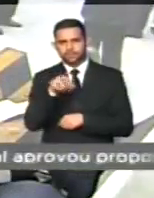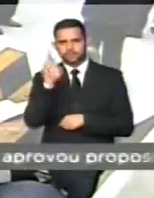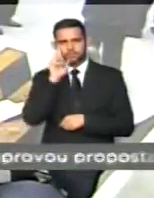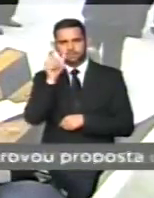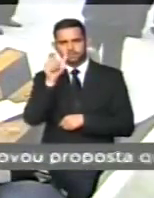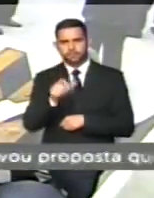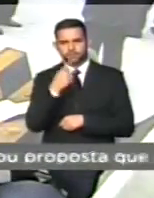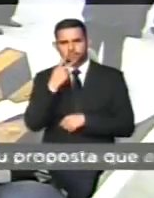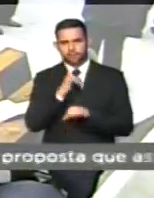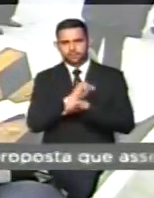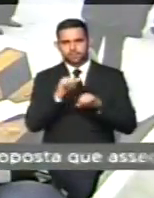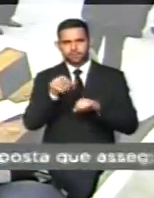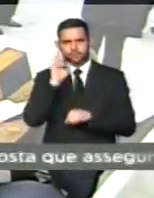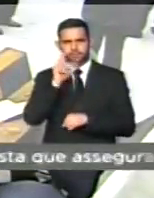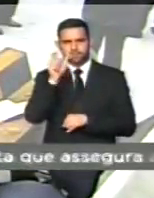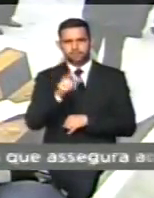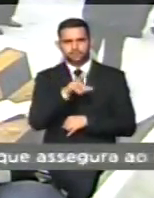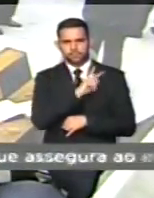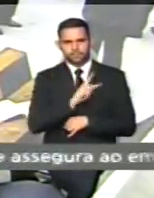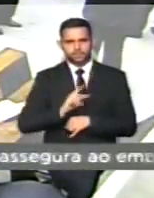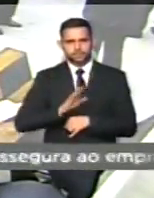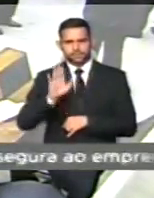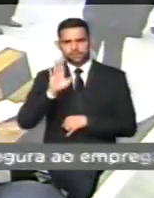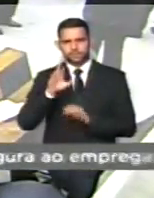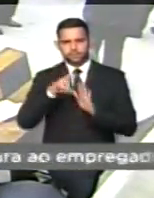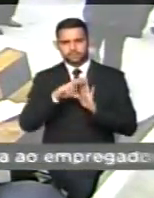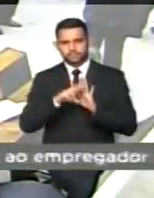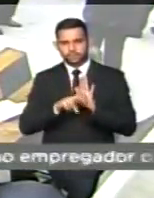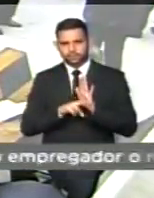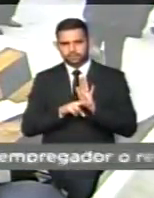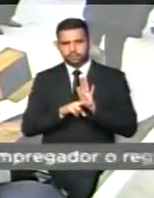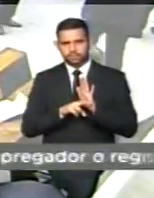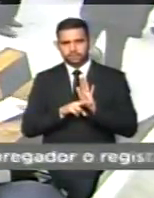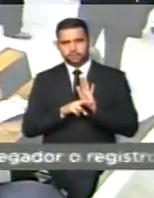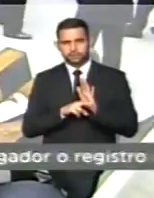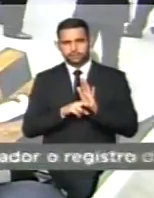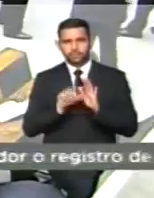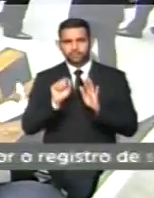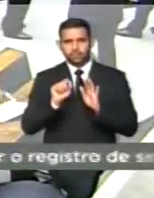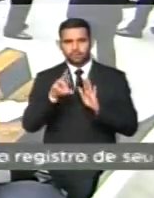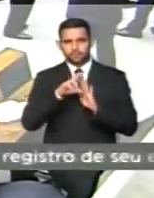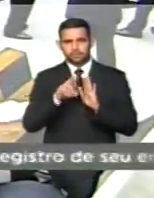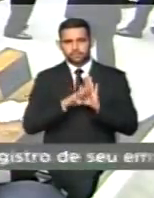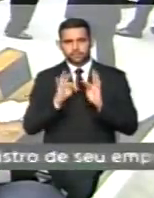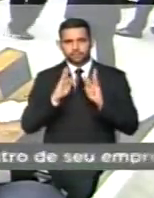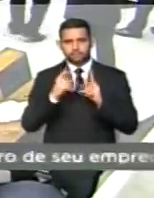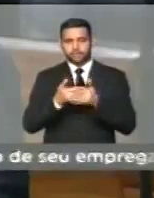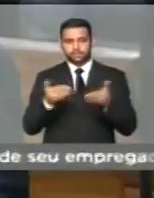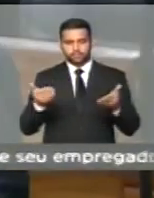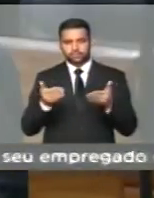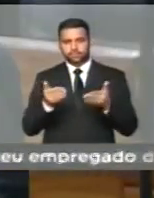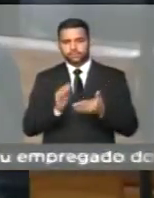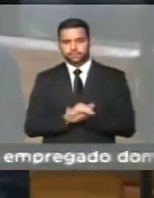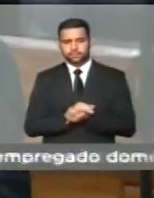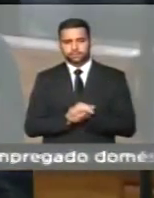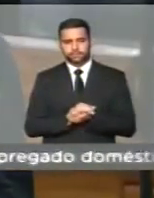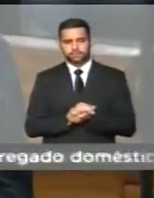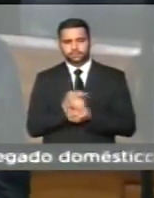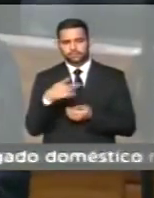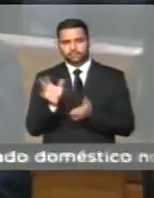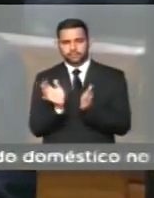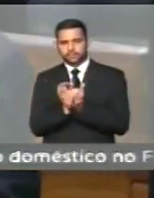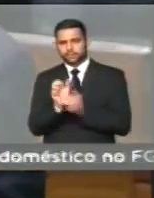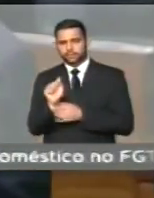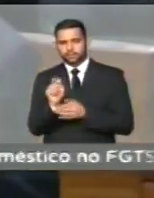vossa para registrar a vossa excelência. Estete. Nós temos um regimento cujo regimento é para todos. Não é para partido